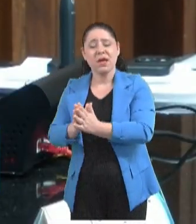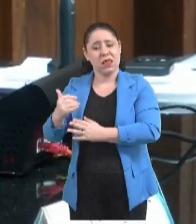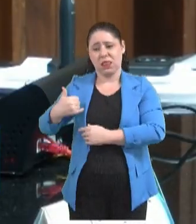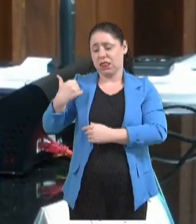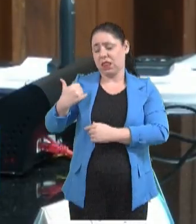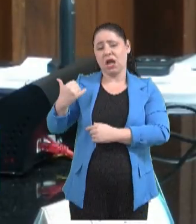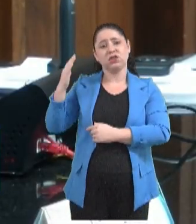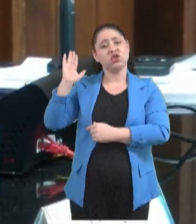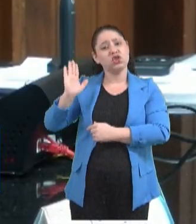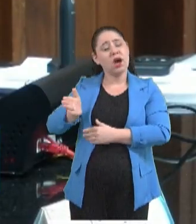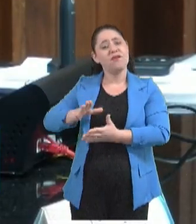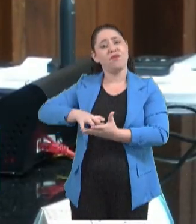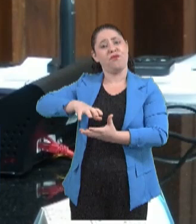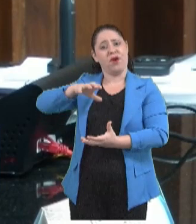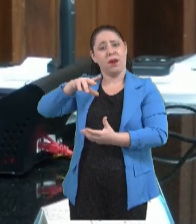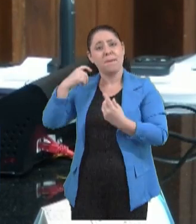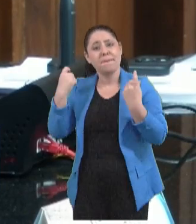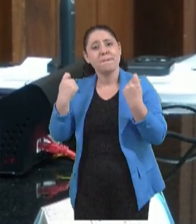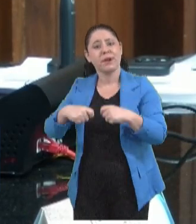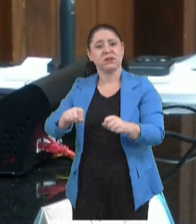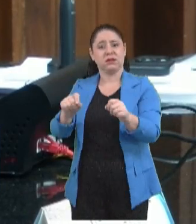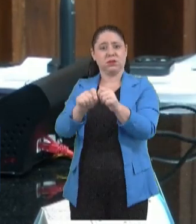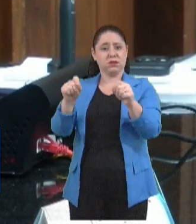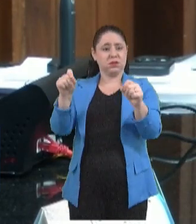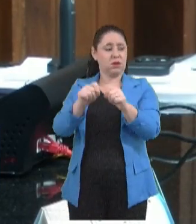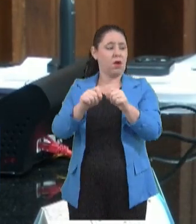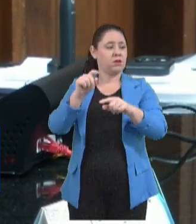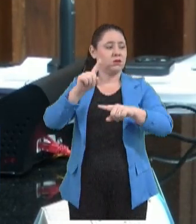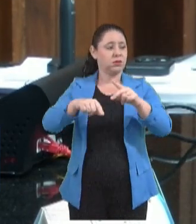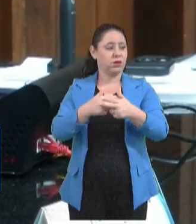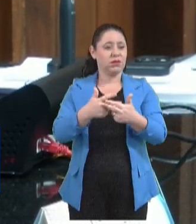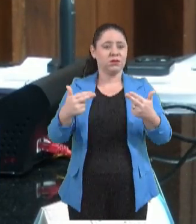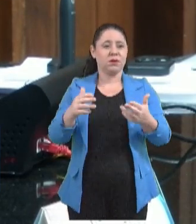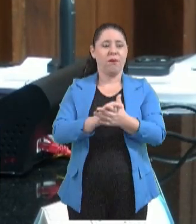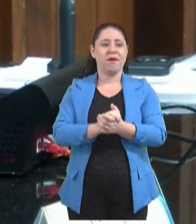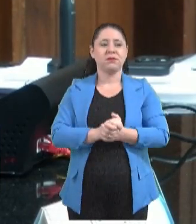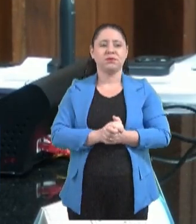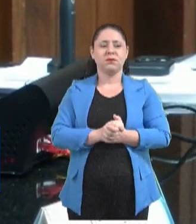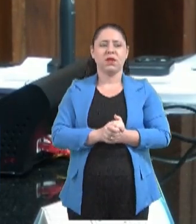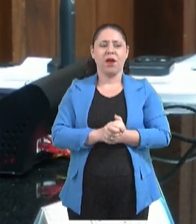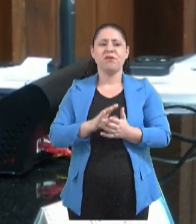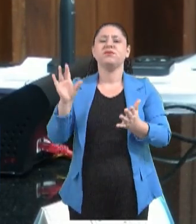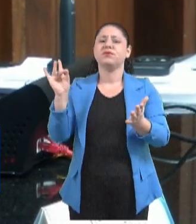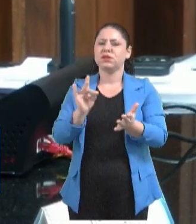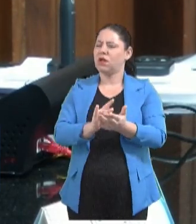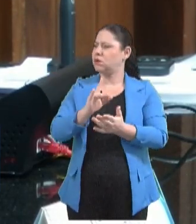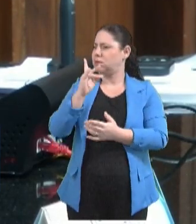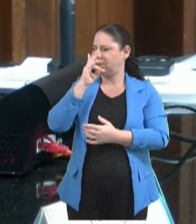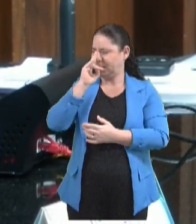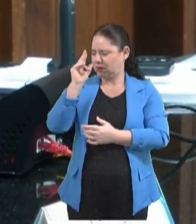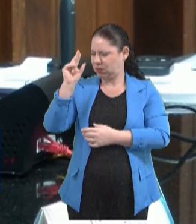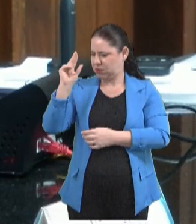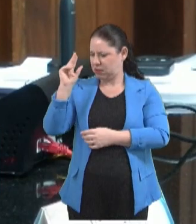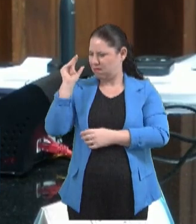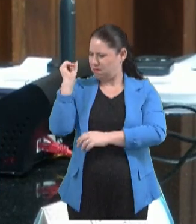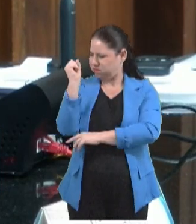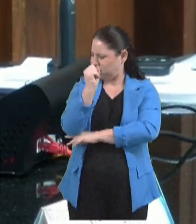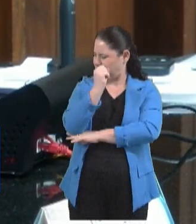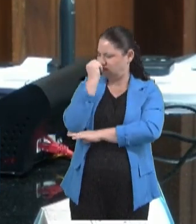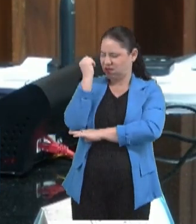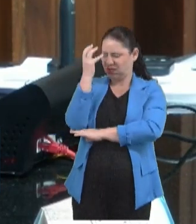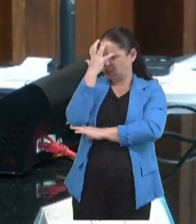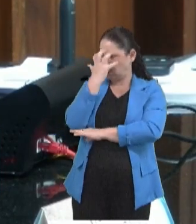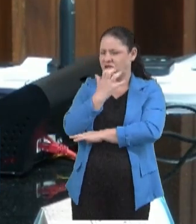idade avançada, precisando de fazer frente às suas necessidades. Então, realmente é revoltante. E olha o